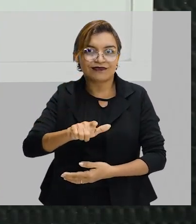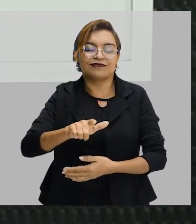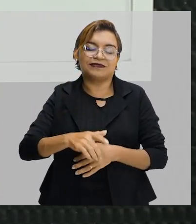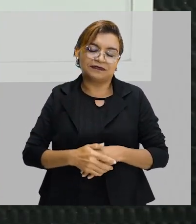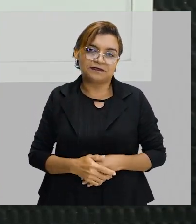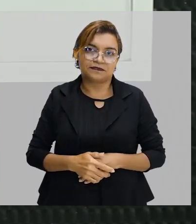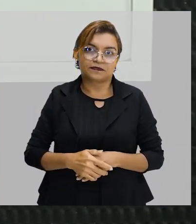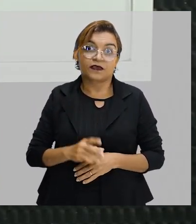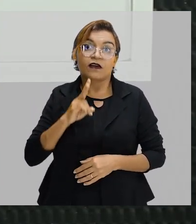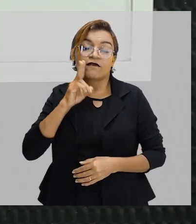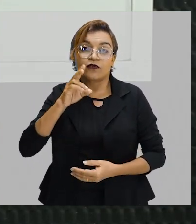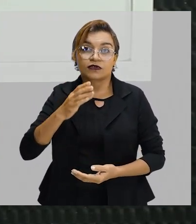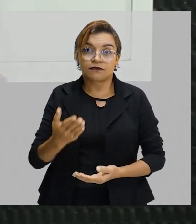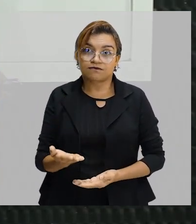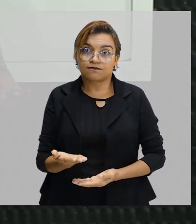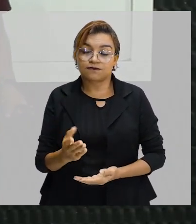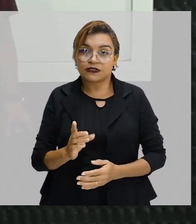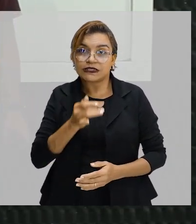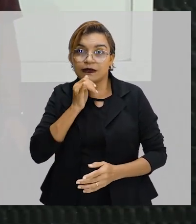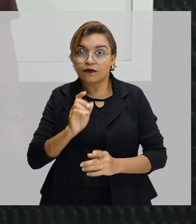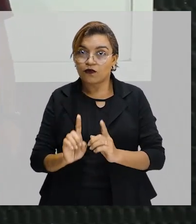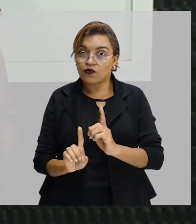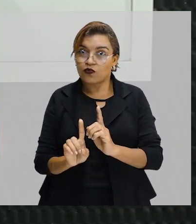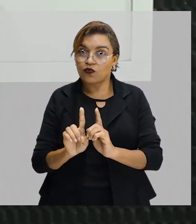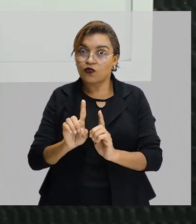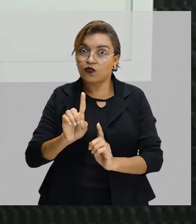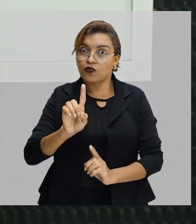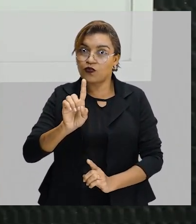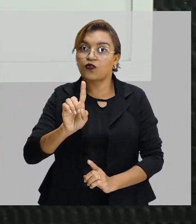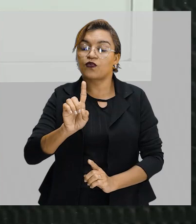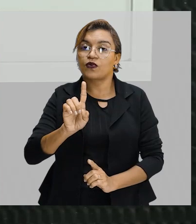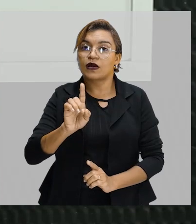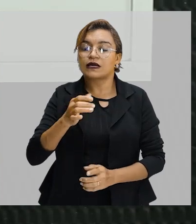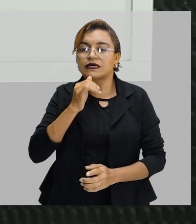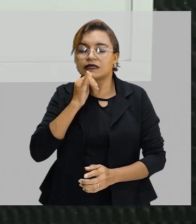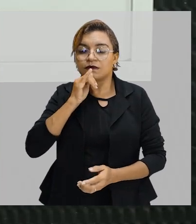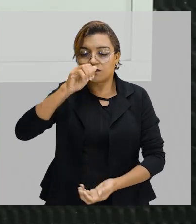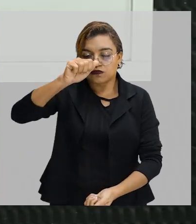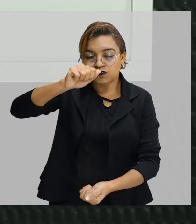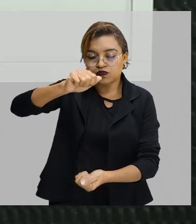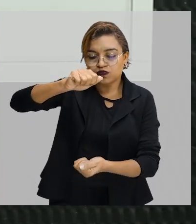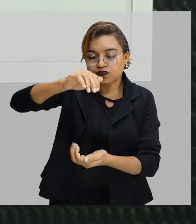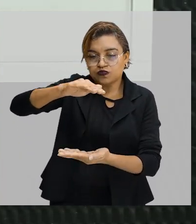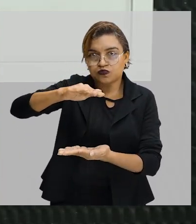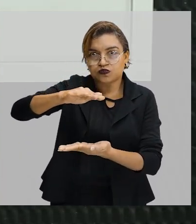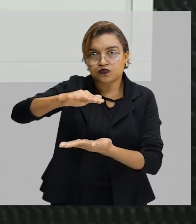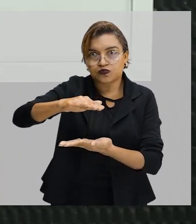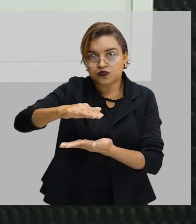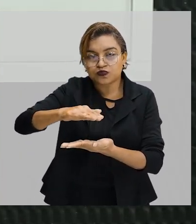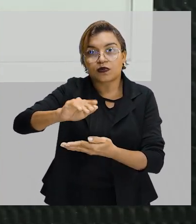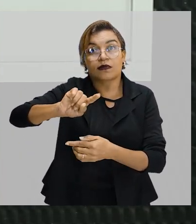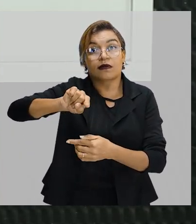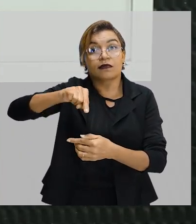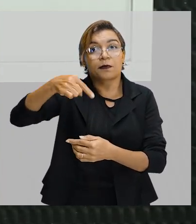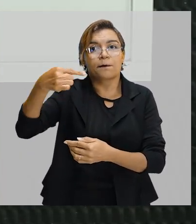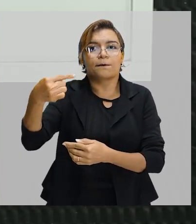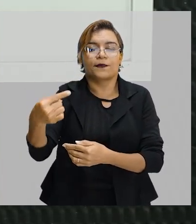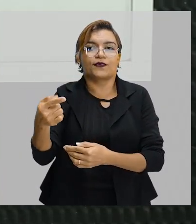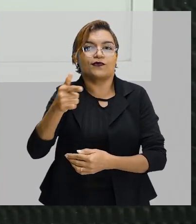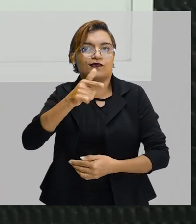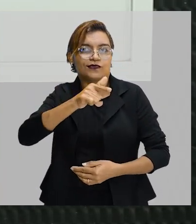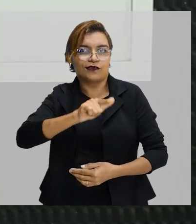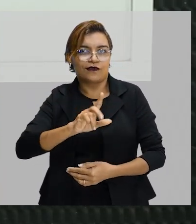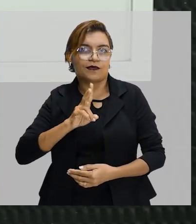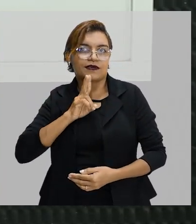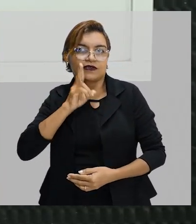Essa força para cima vai fazer com que essa mola ela se comprima até um certo ponto e depois nós vamos ter novamente a